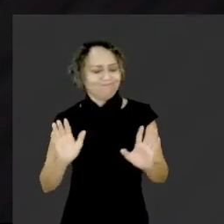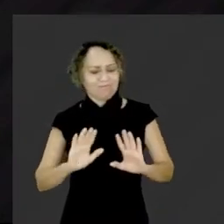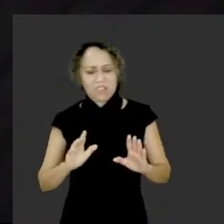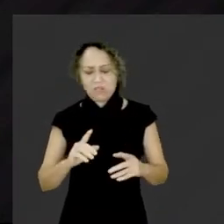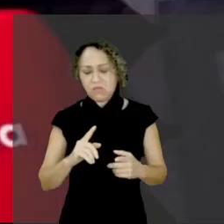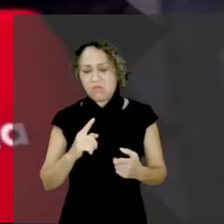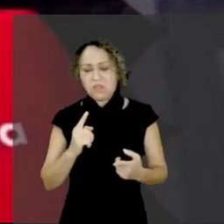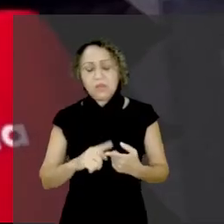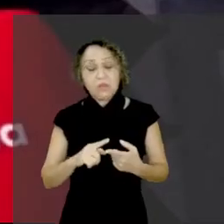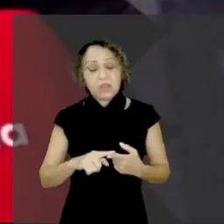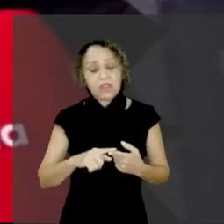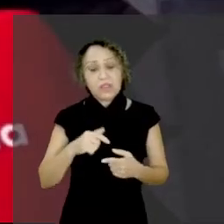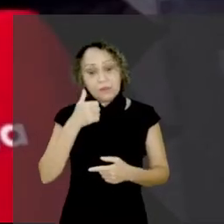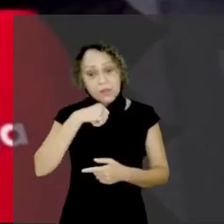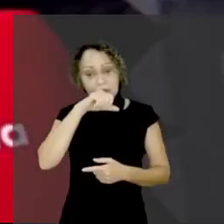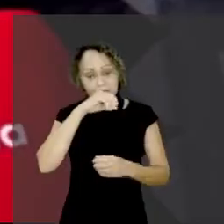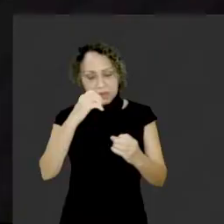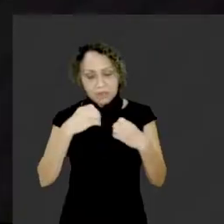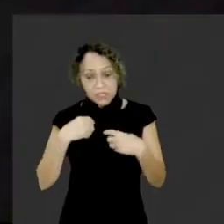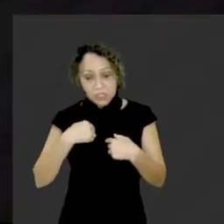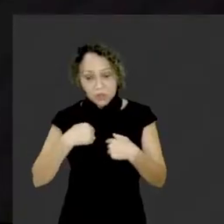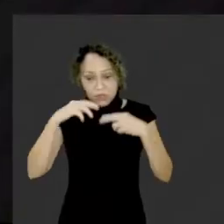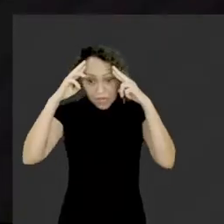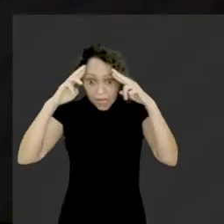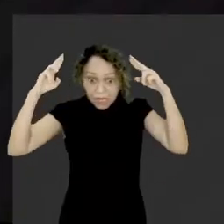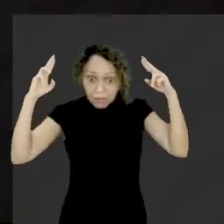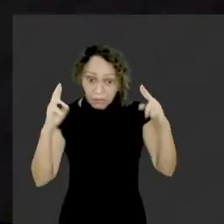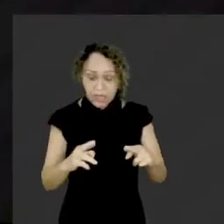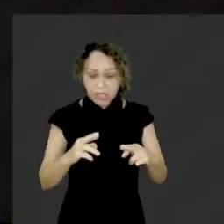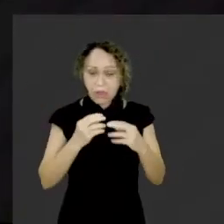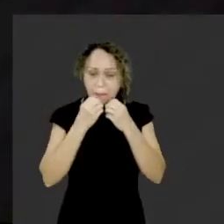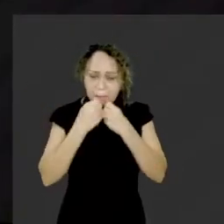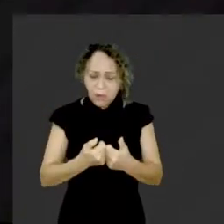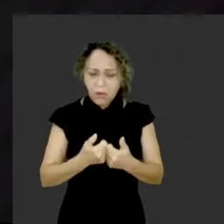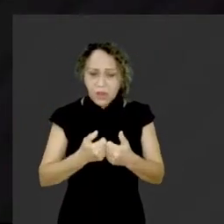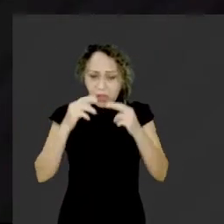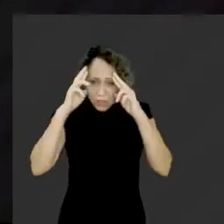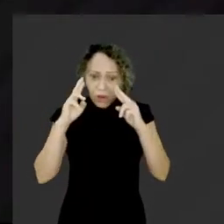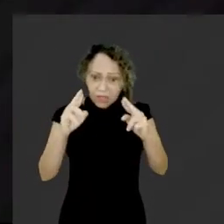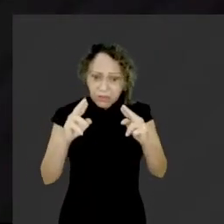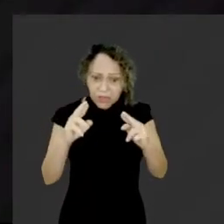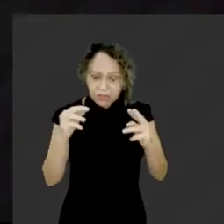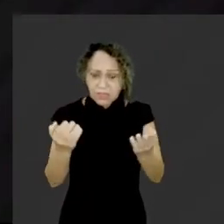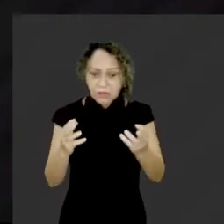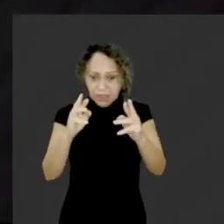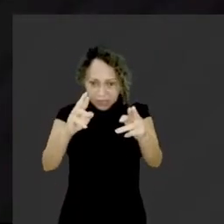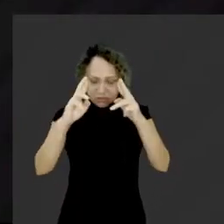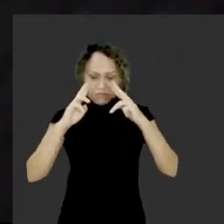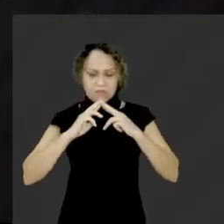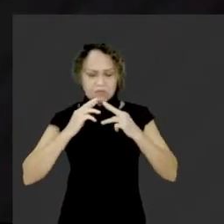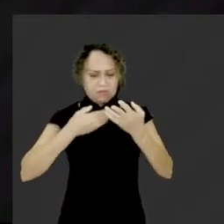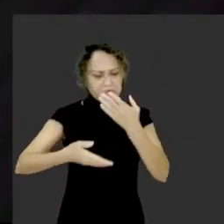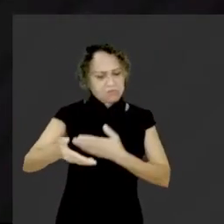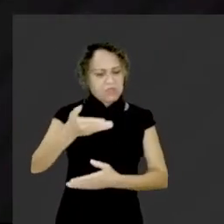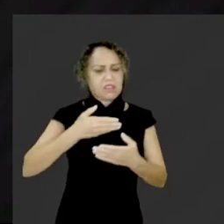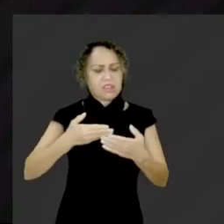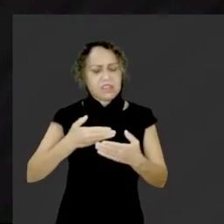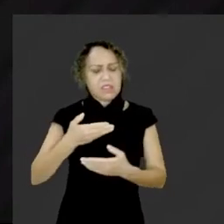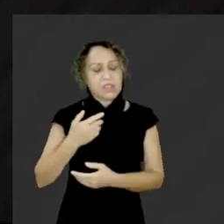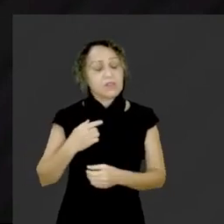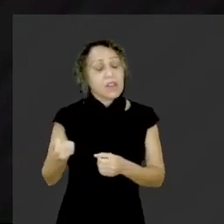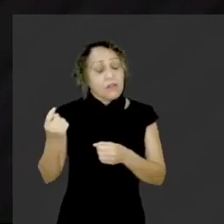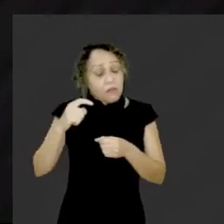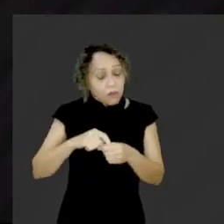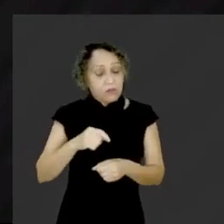a entrevista do senhor. Muito obrigada, viu? Oi, Dilene, você está em dívida comigo. Aliás, eu vou dizer, o Melim também